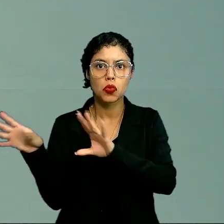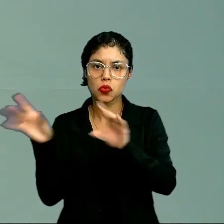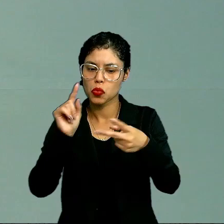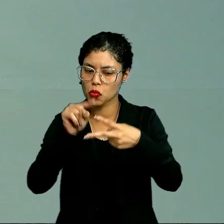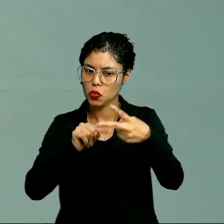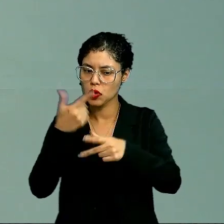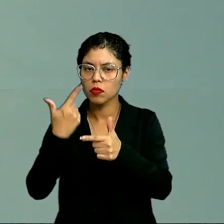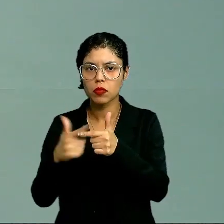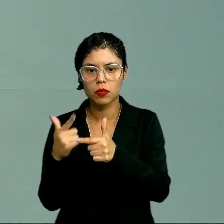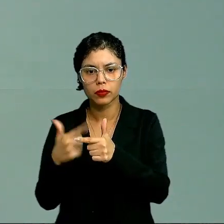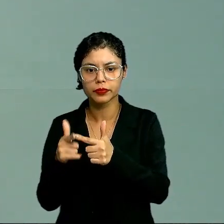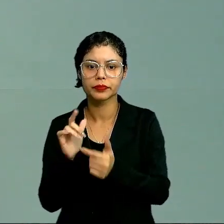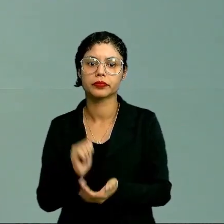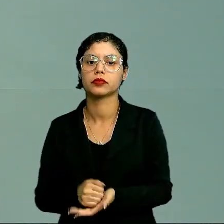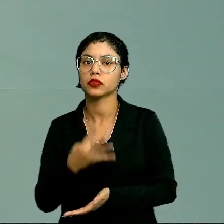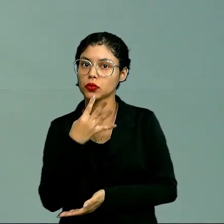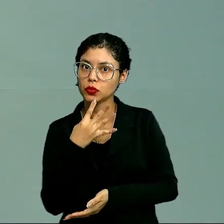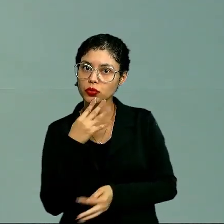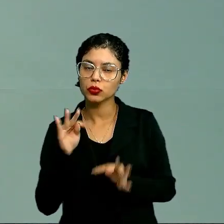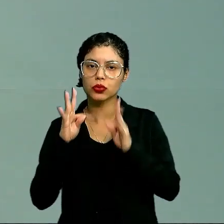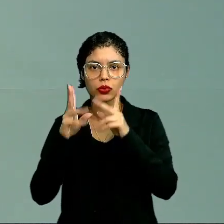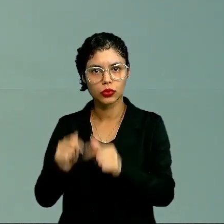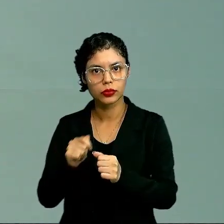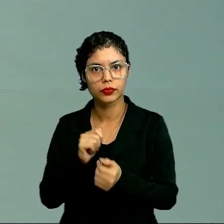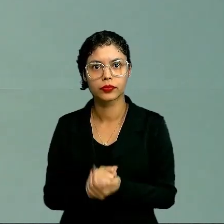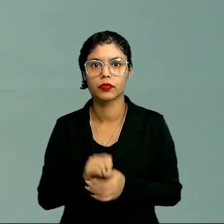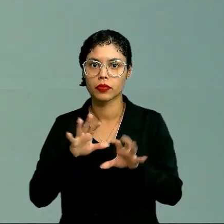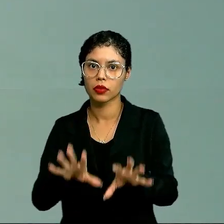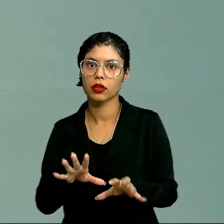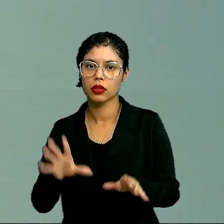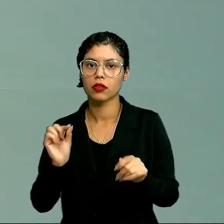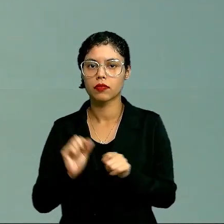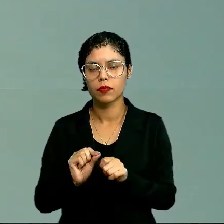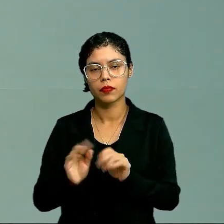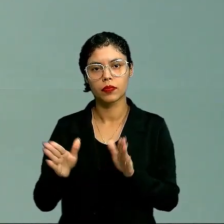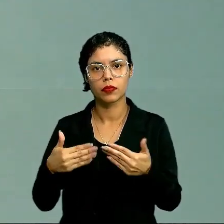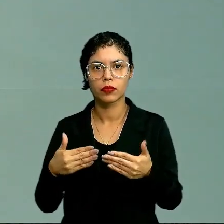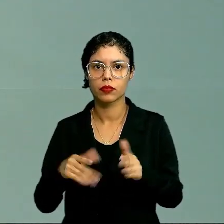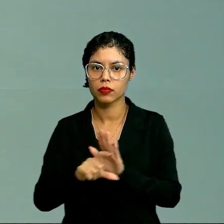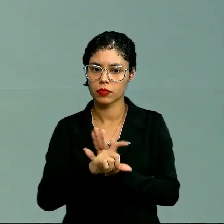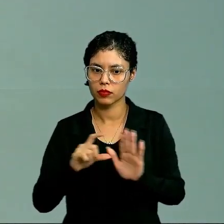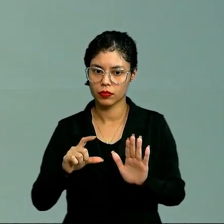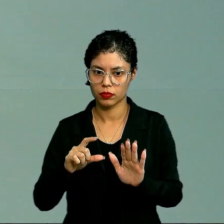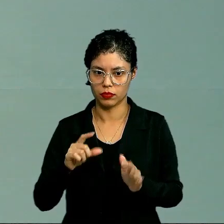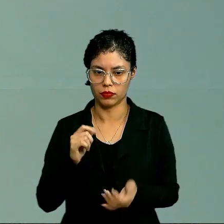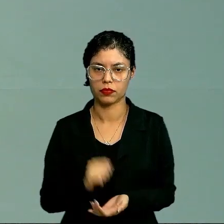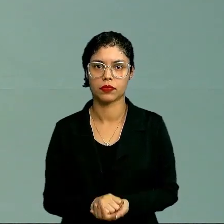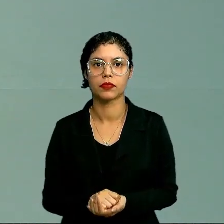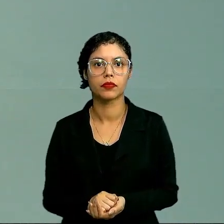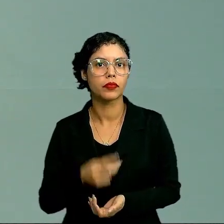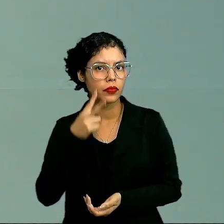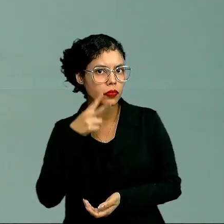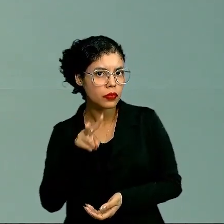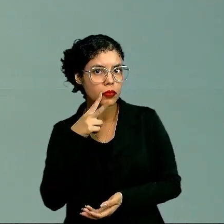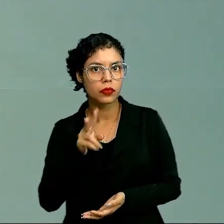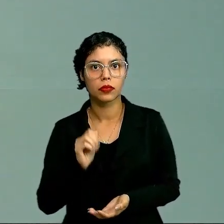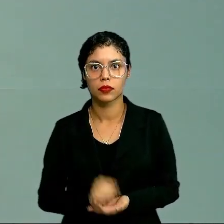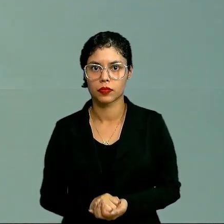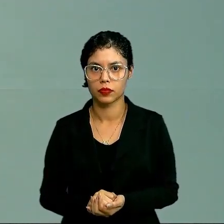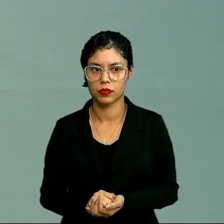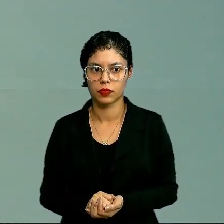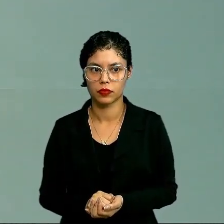duas problemáticas que é conhecida de todos, e aí ele fez um fechamento do parágrafo. Se você observar, gente, não tem